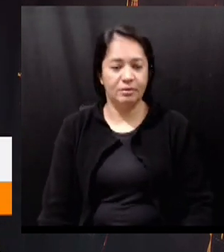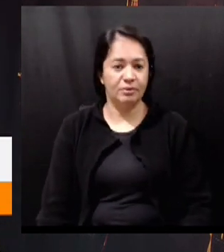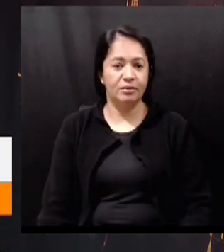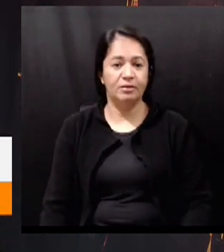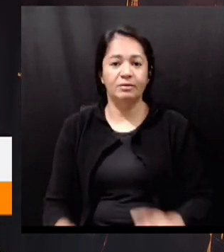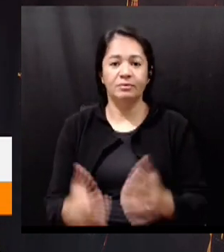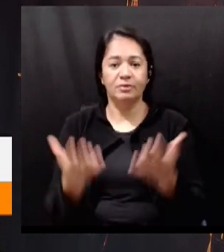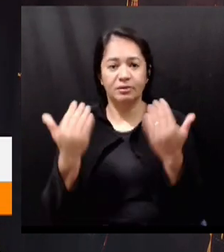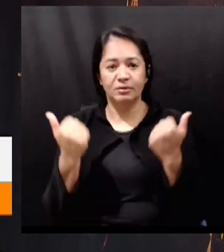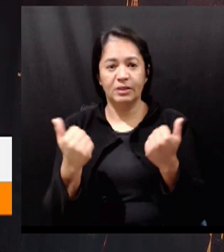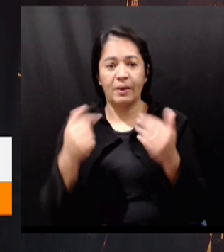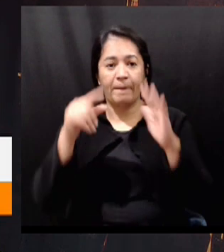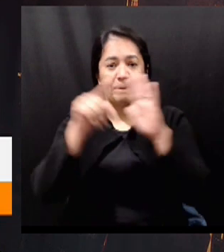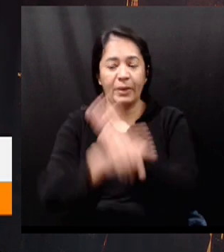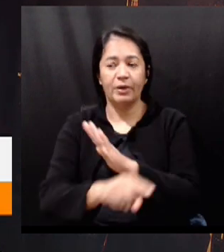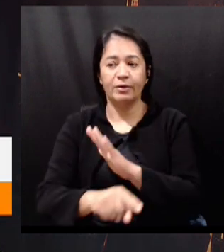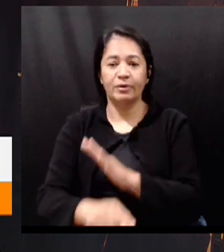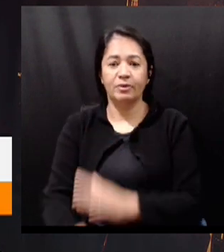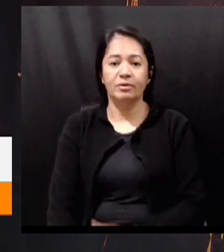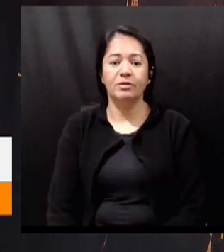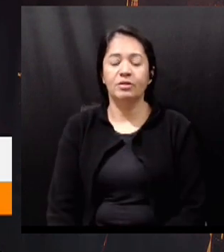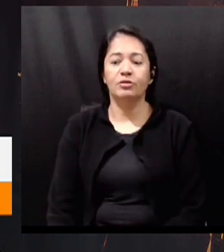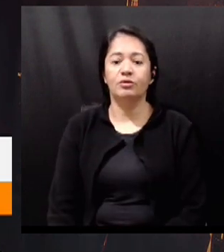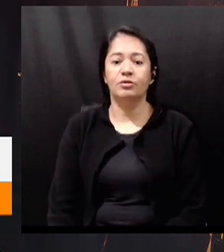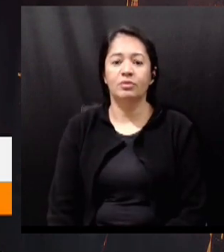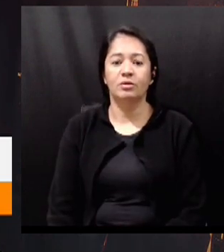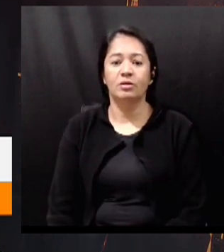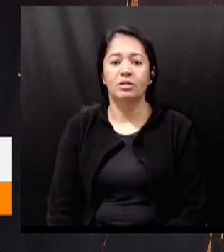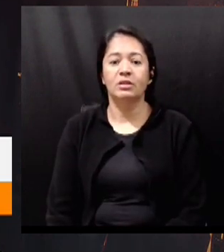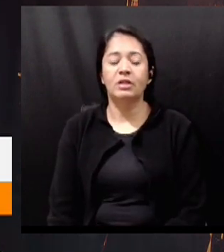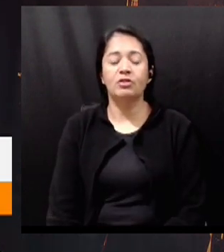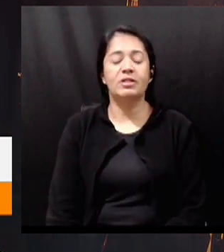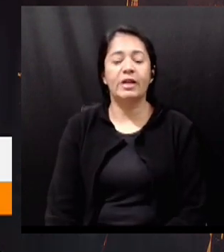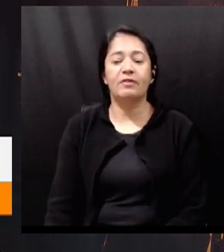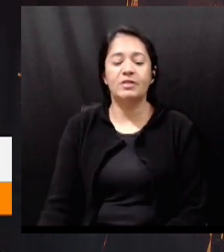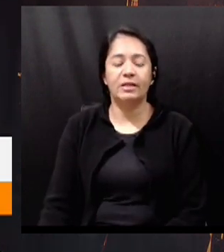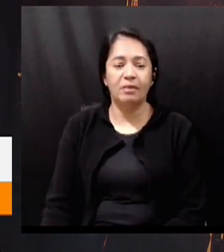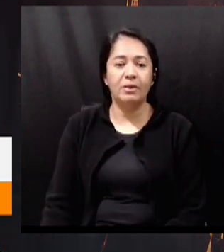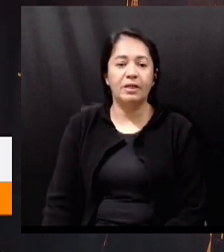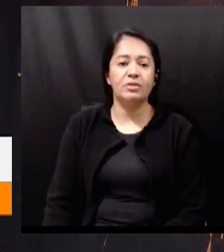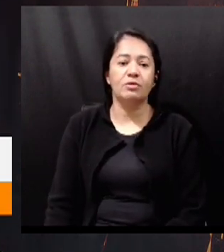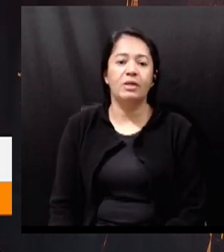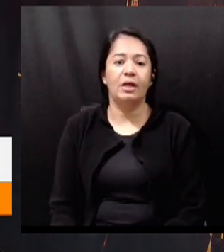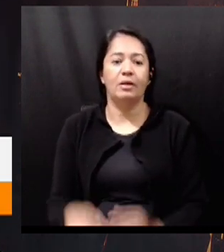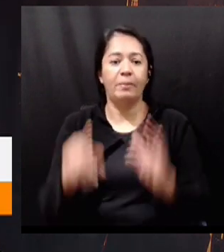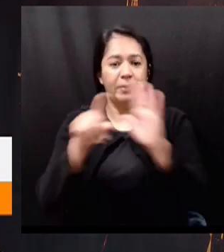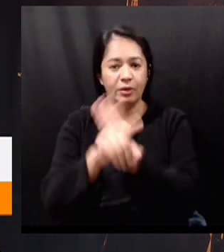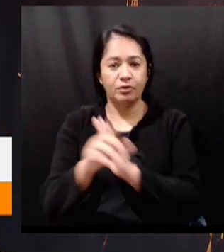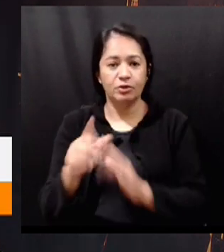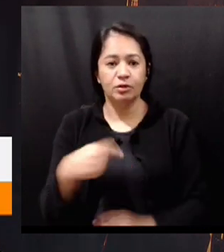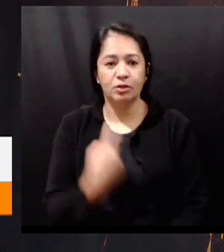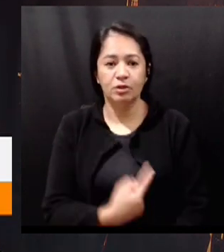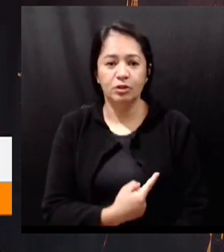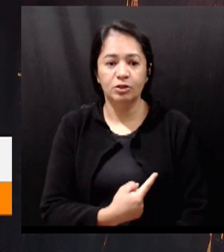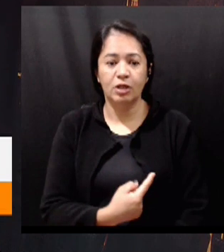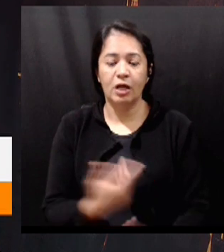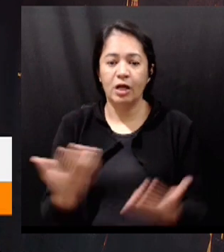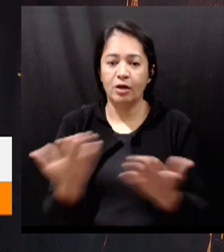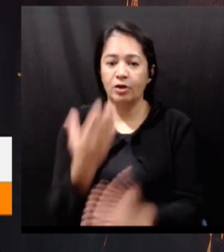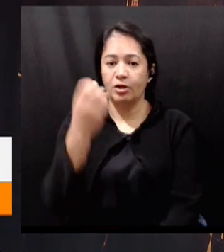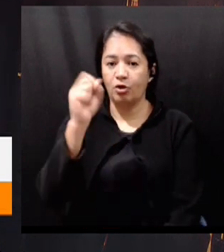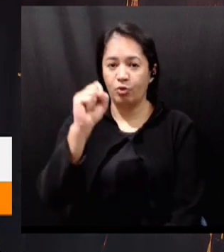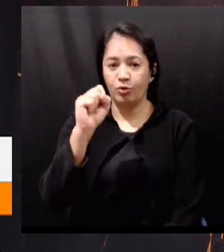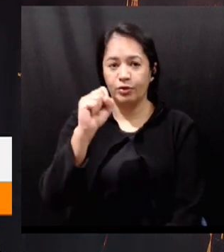para a gente. Os nossos telespectadores aí mandando perguntas e a gente, 8h46, vamos ver quem é que está na